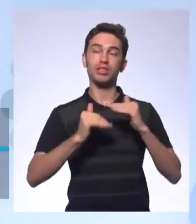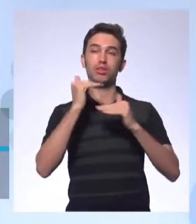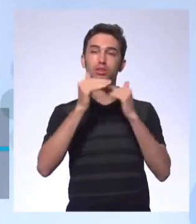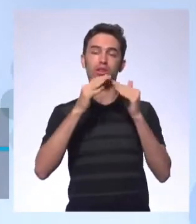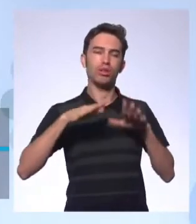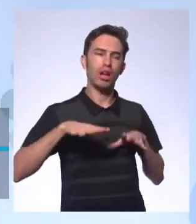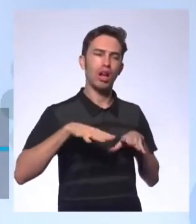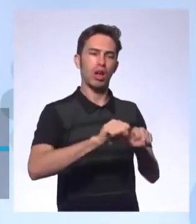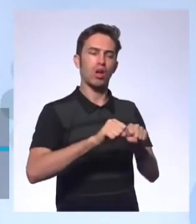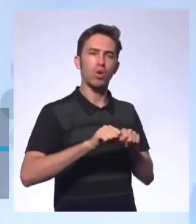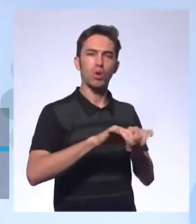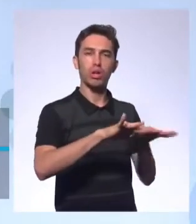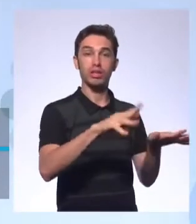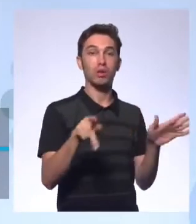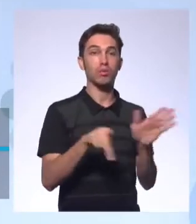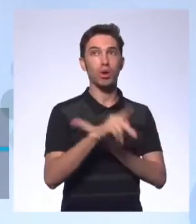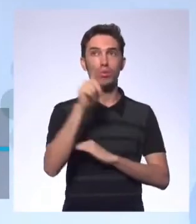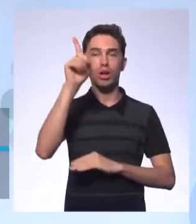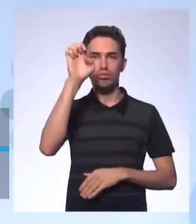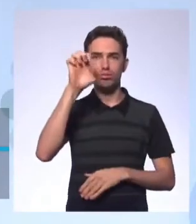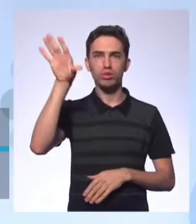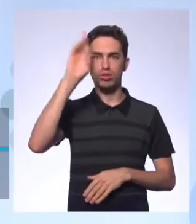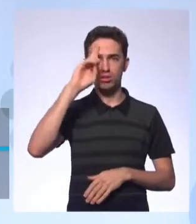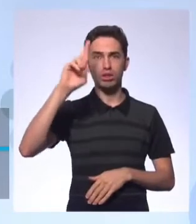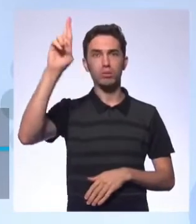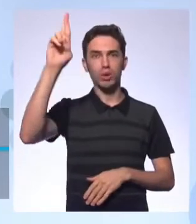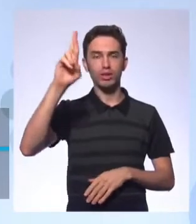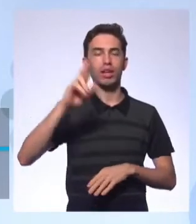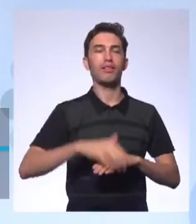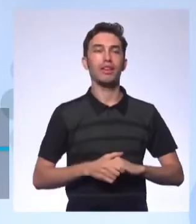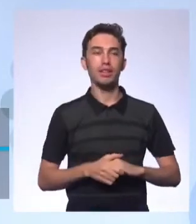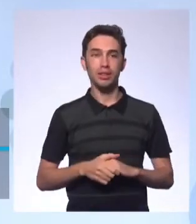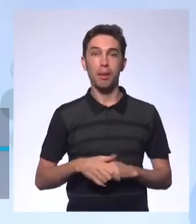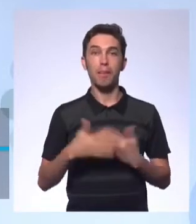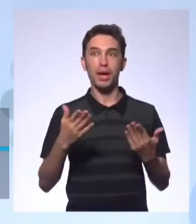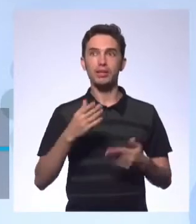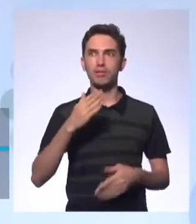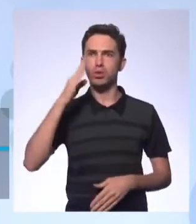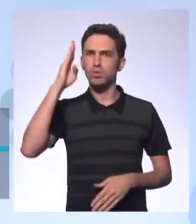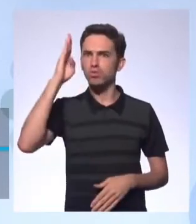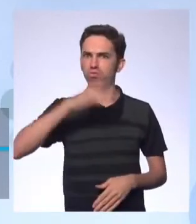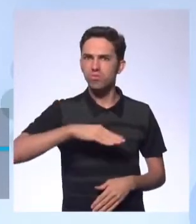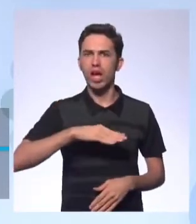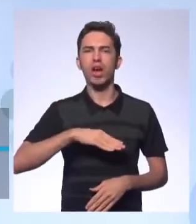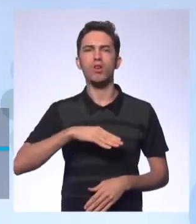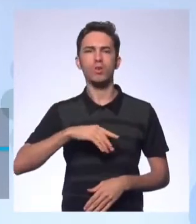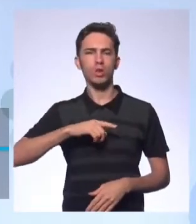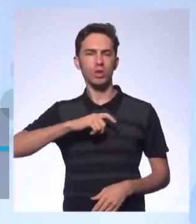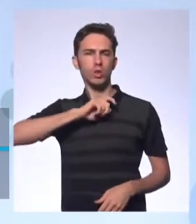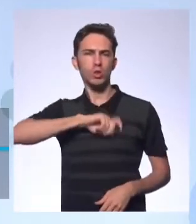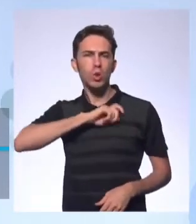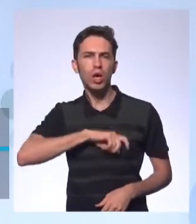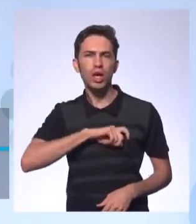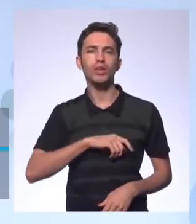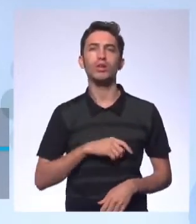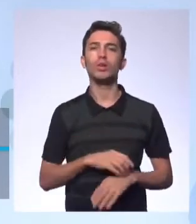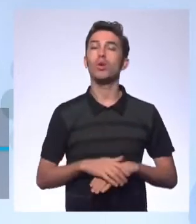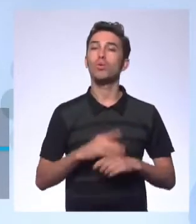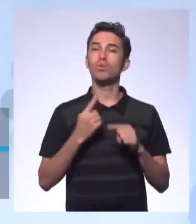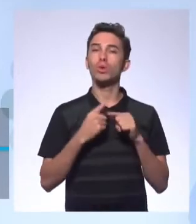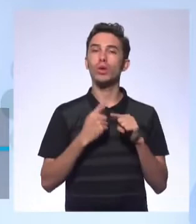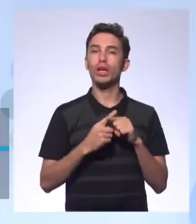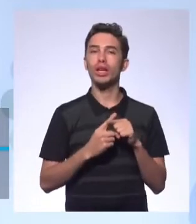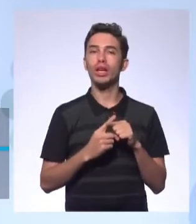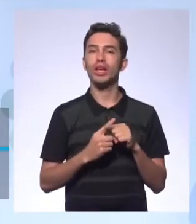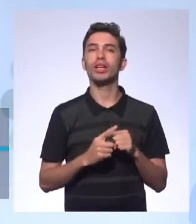colonização dos europeus, talvez aí de uma forma muito mais brutal e cruel, principalmente porque